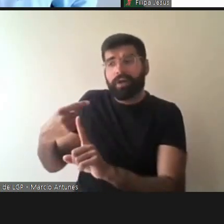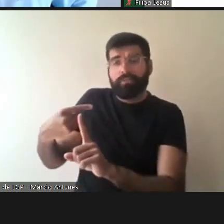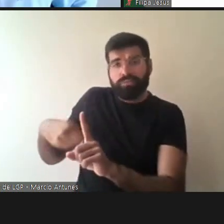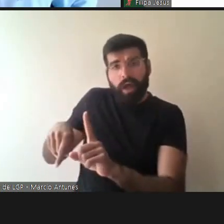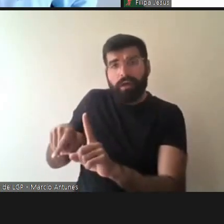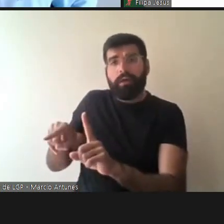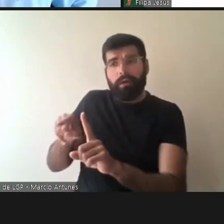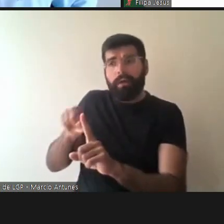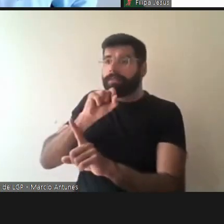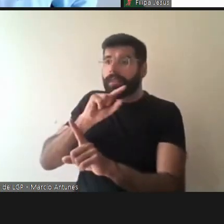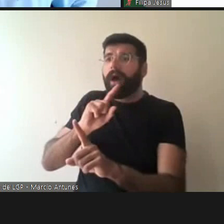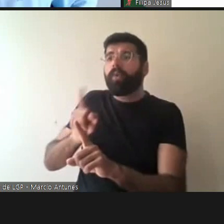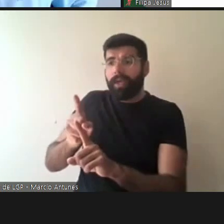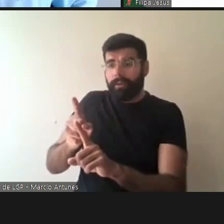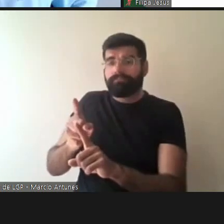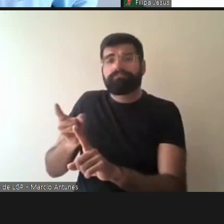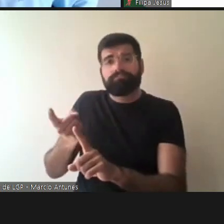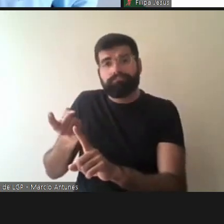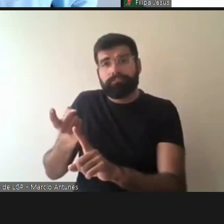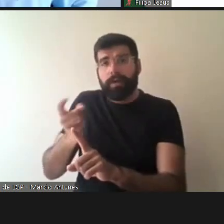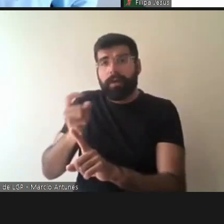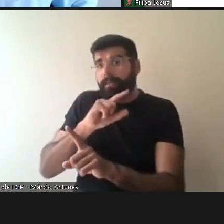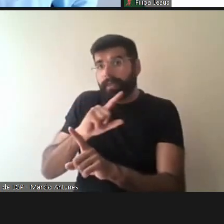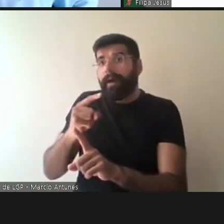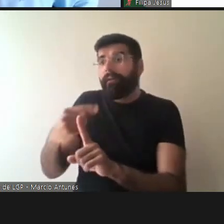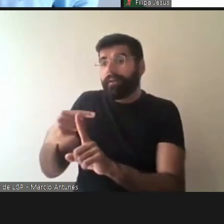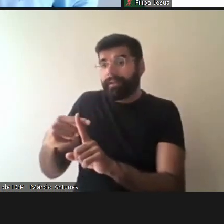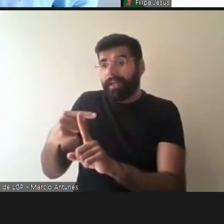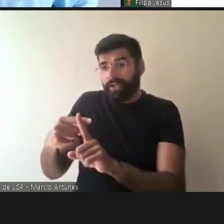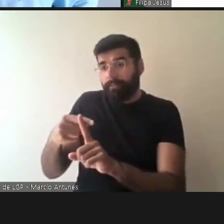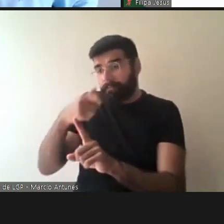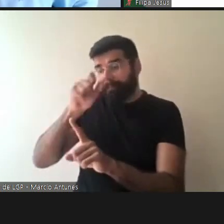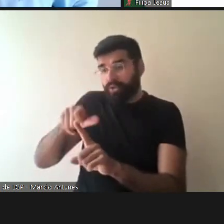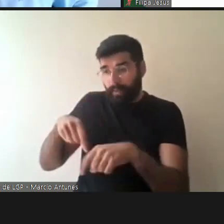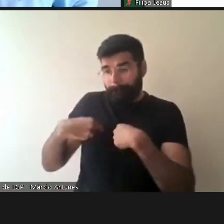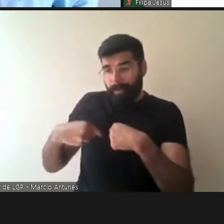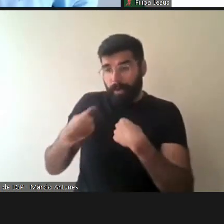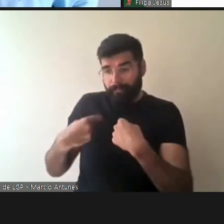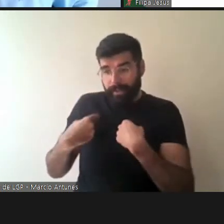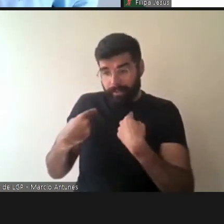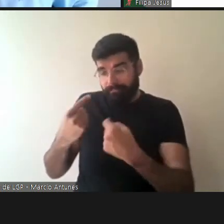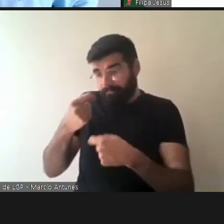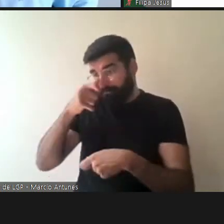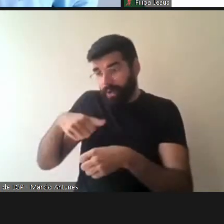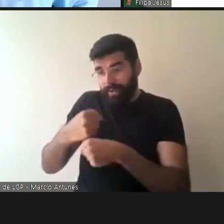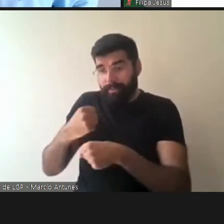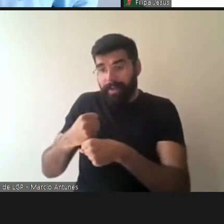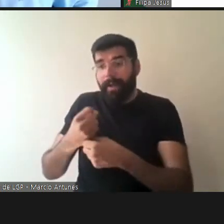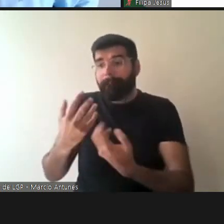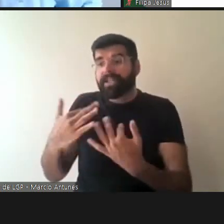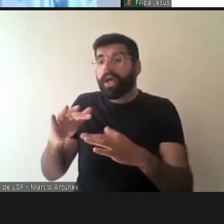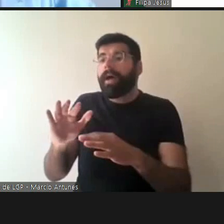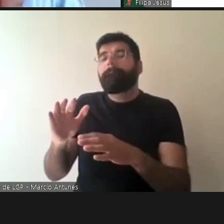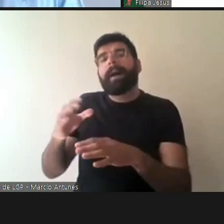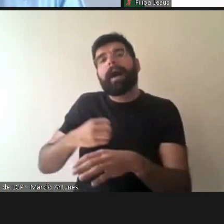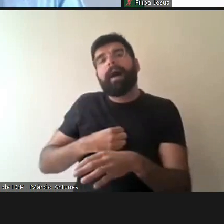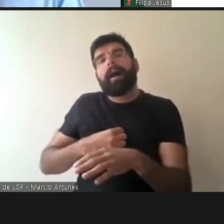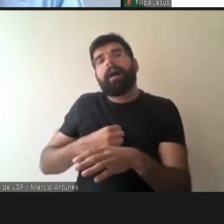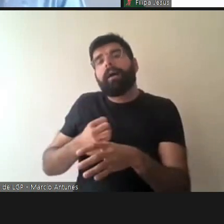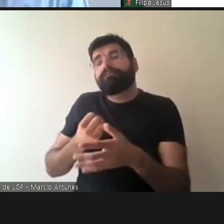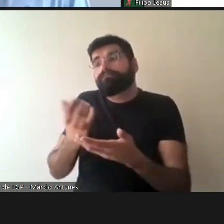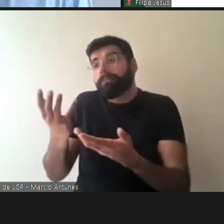poderá significar não só o caso do benefício para o próprio trabalhador, mas também para a